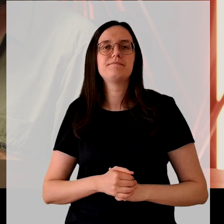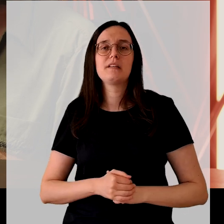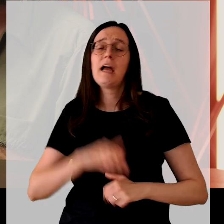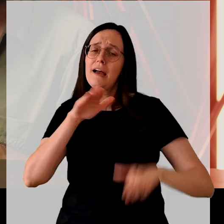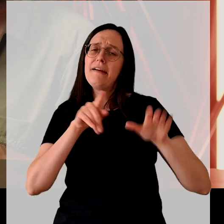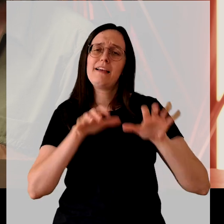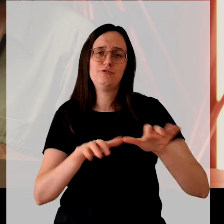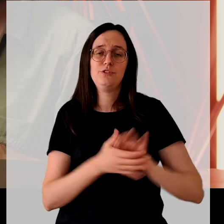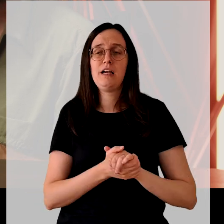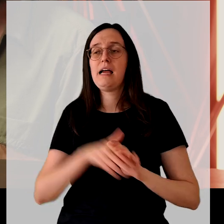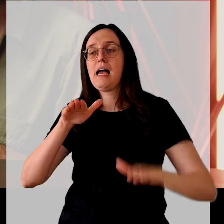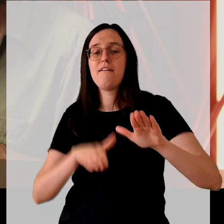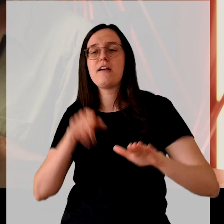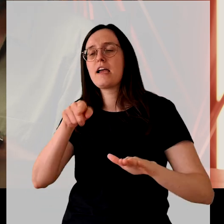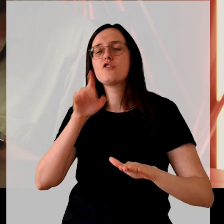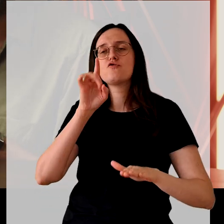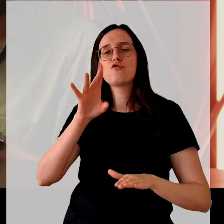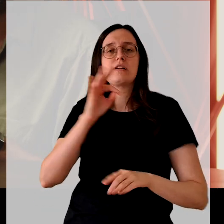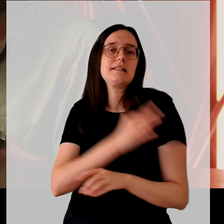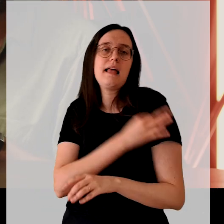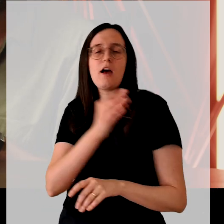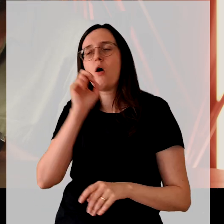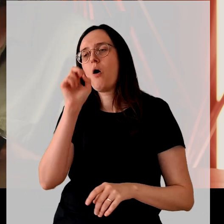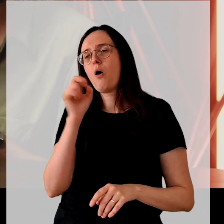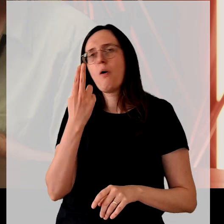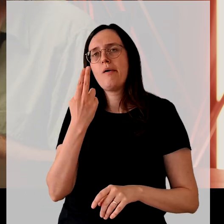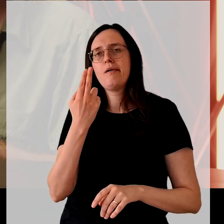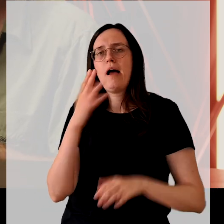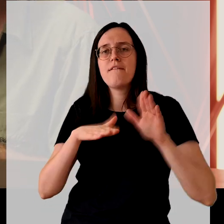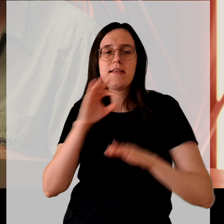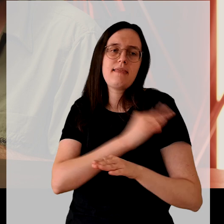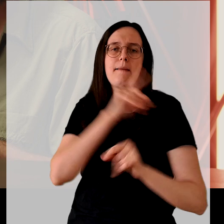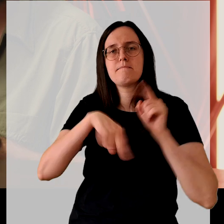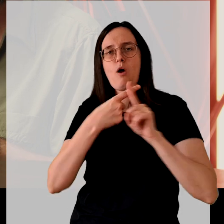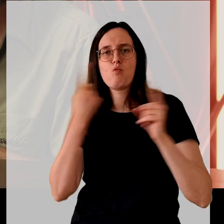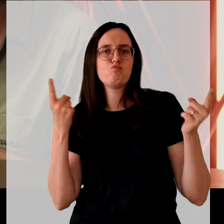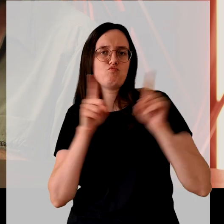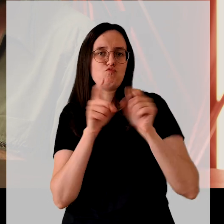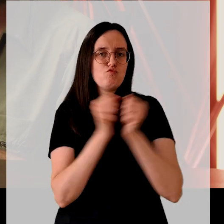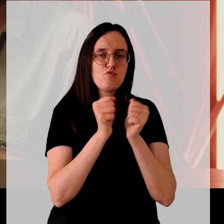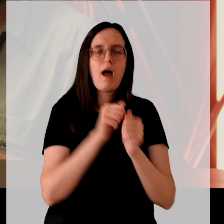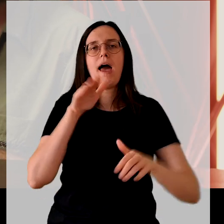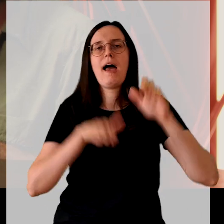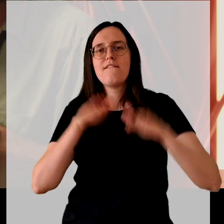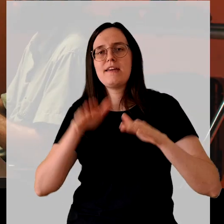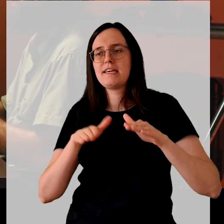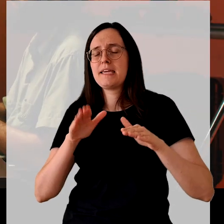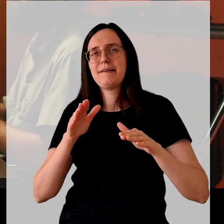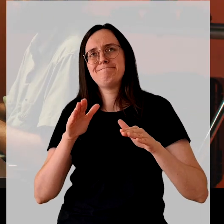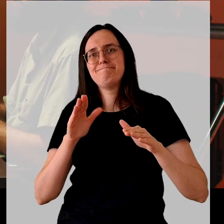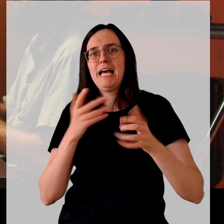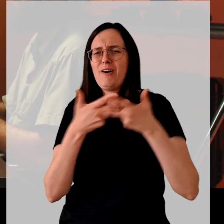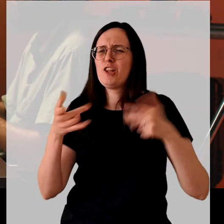assim. Às vezes é aquilo, né? Às vezes é só o técnico ou o técnico mais um para fazer ali. Às vezes é meio